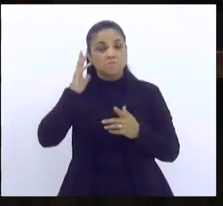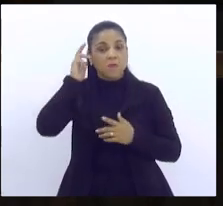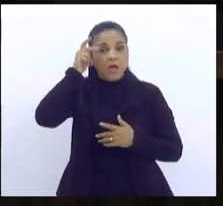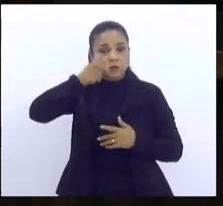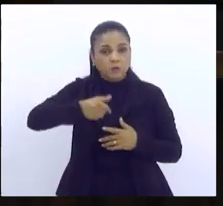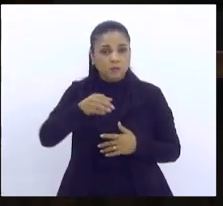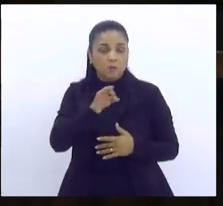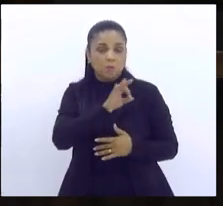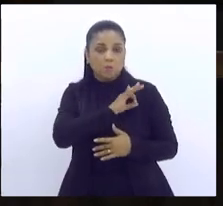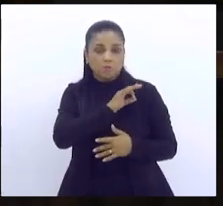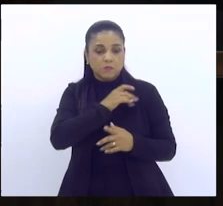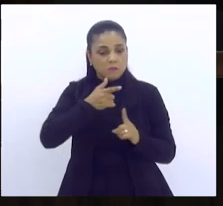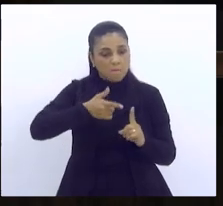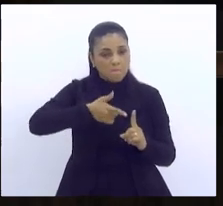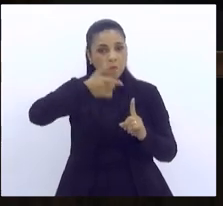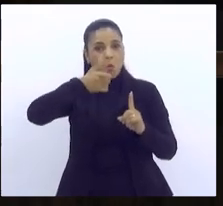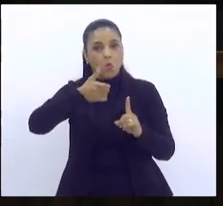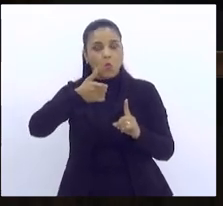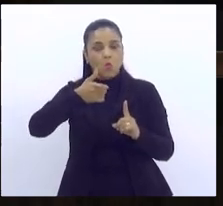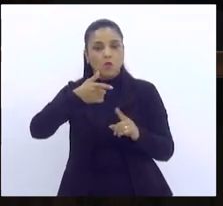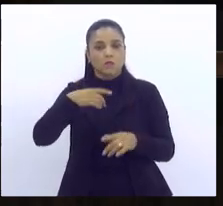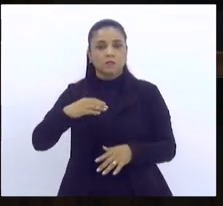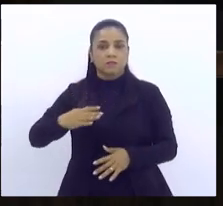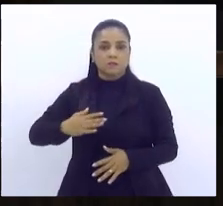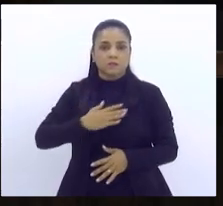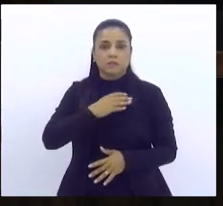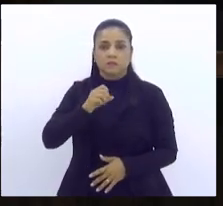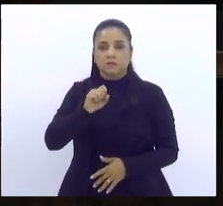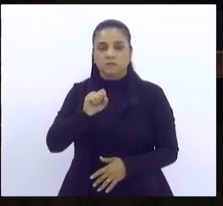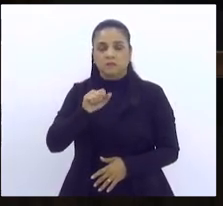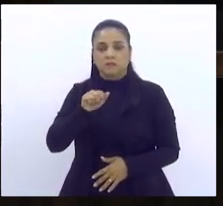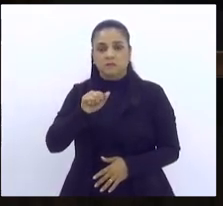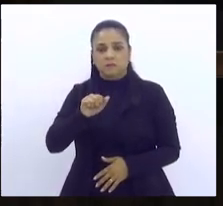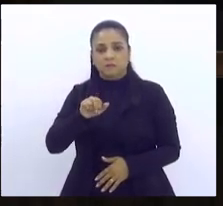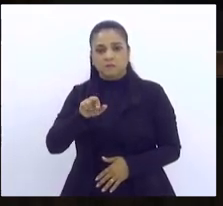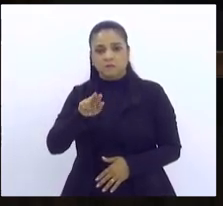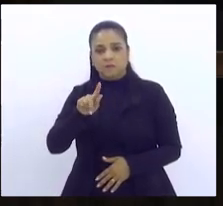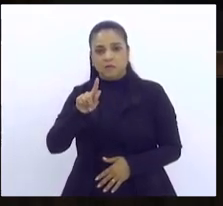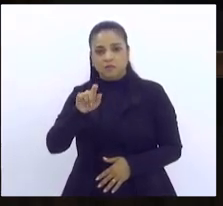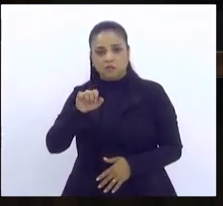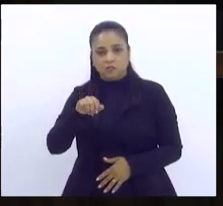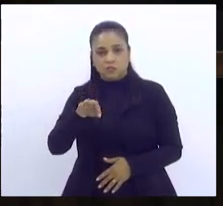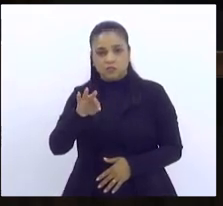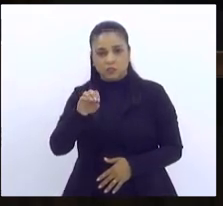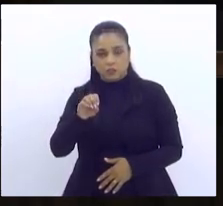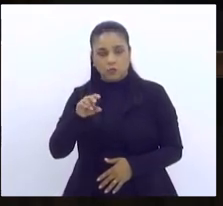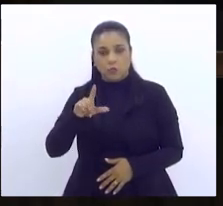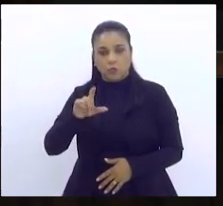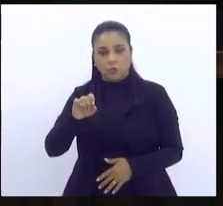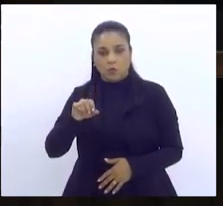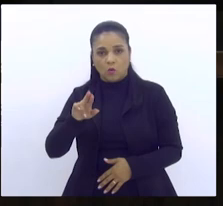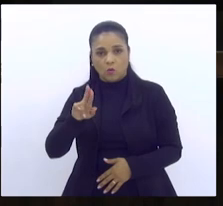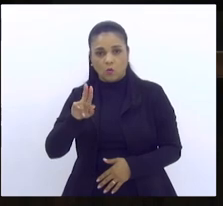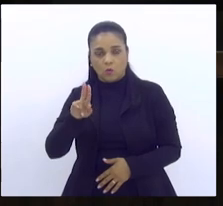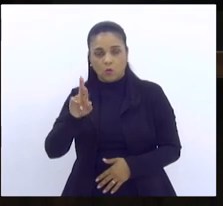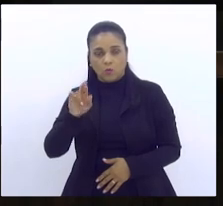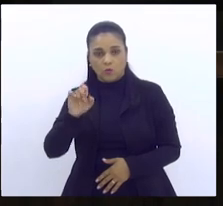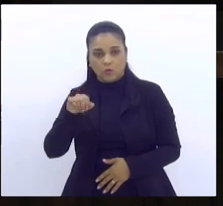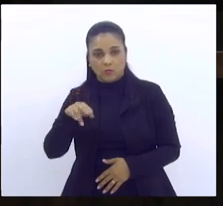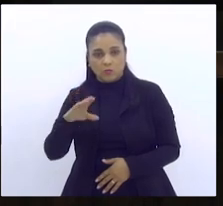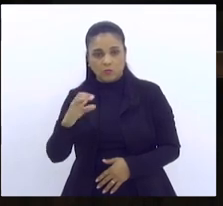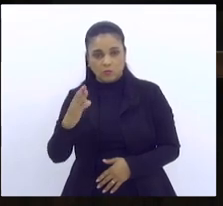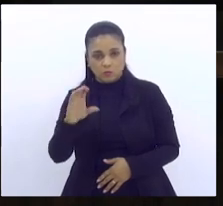brutalmente executado em Caxias, sargento Sérgio Lourenço, com 30 perfurações, 30 tiros